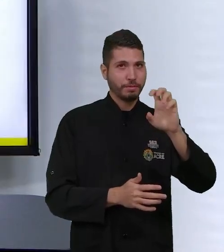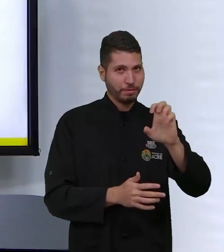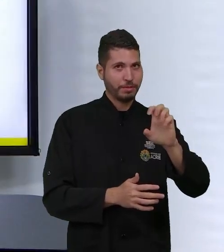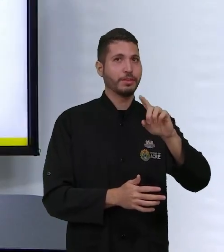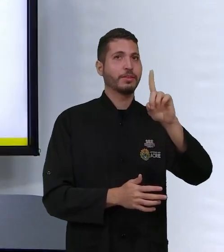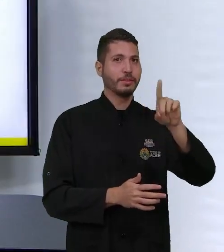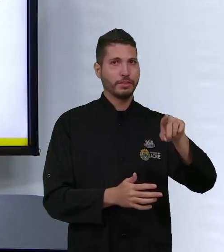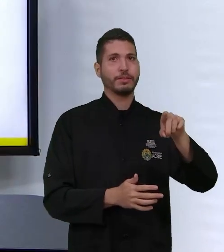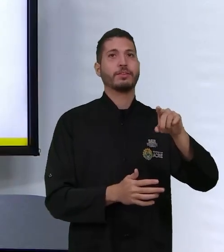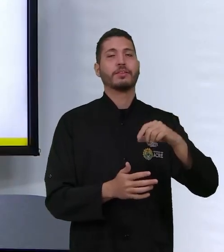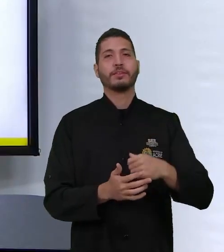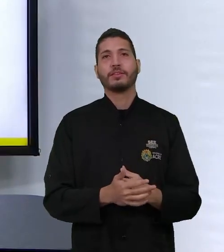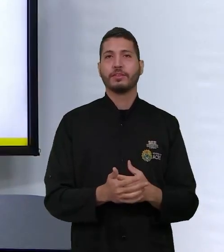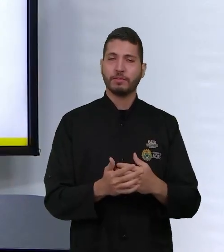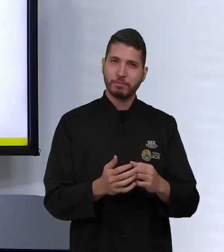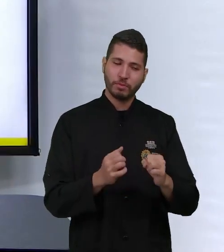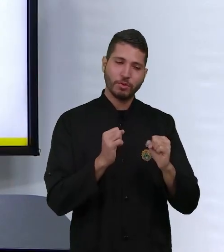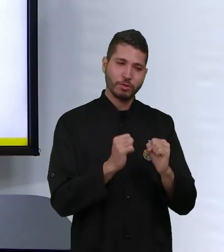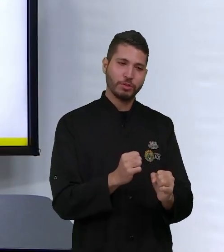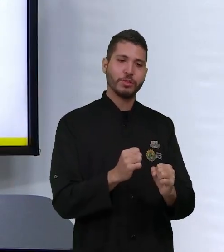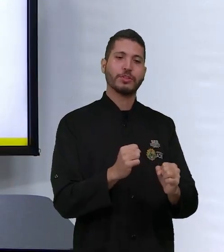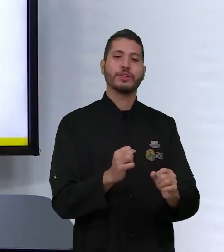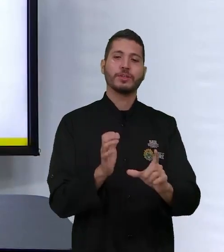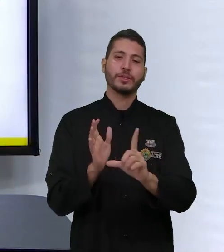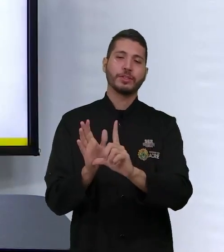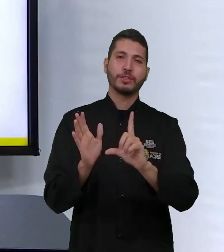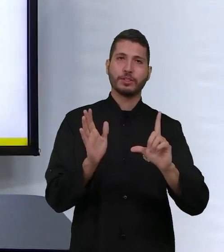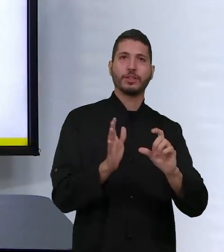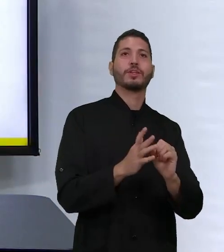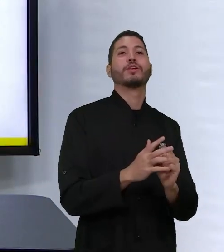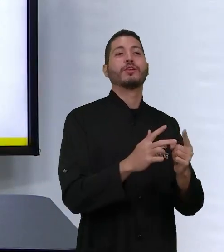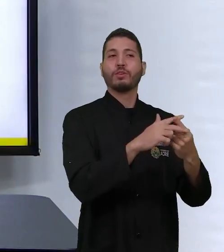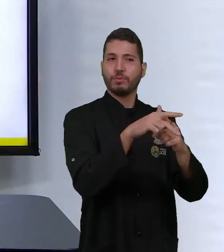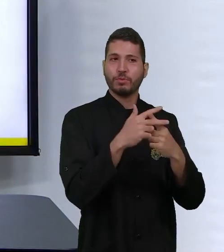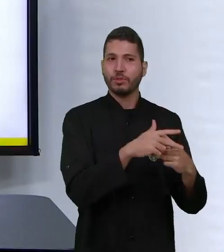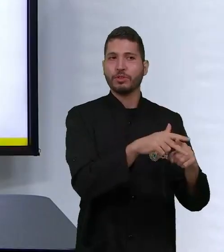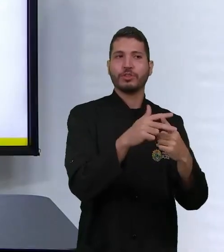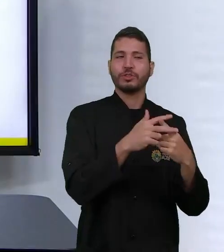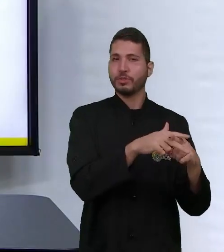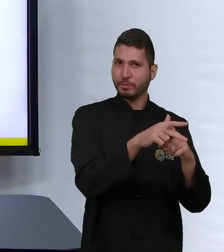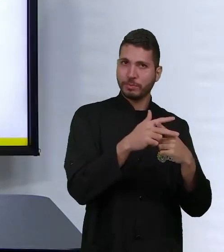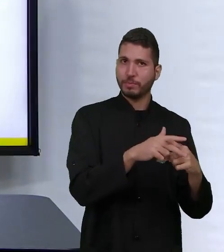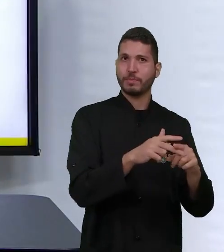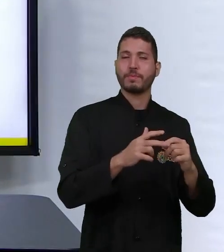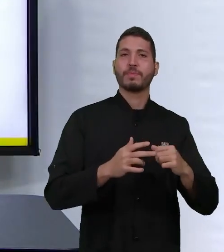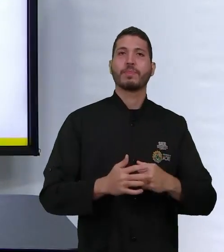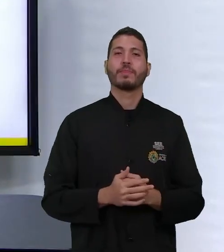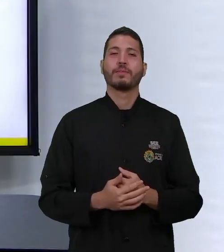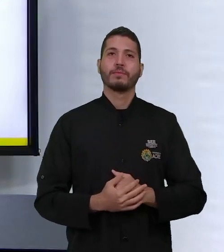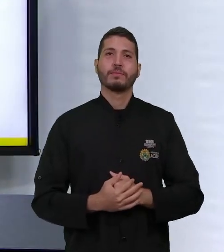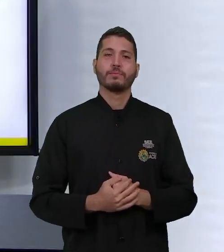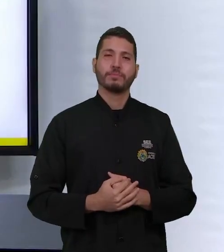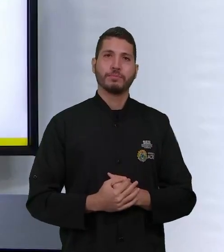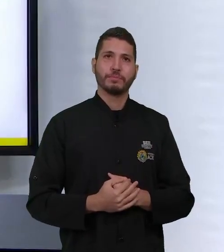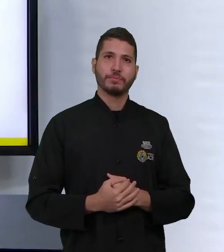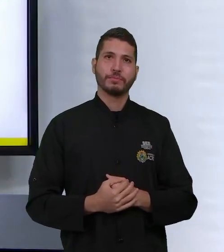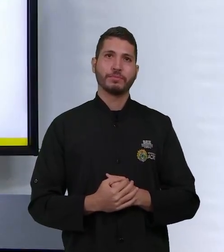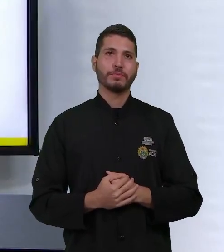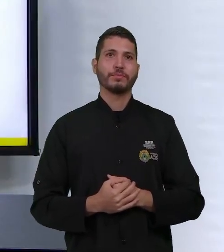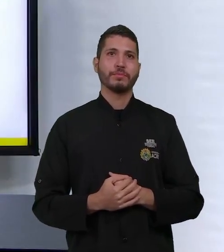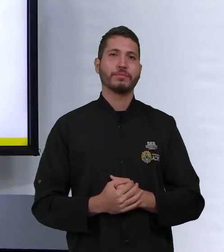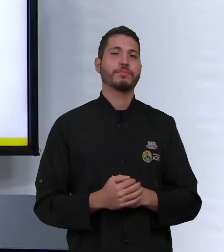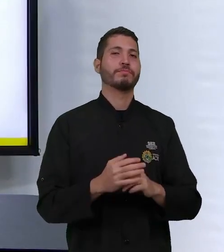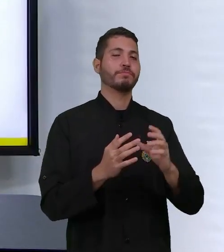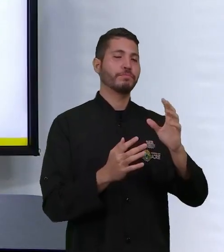Isso possibilita corrigir erros, isso possibilita uma velocidade da produção daquele conceito,